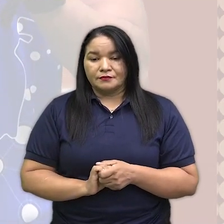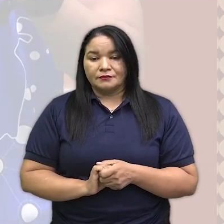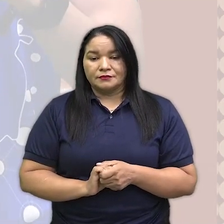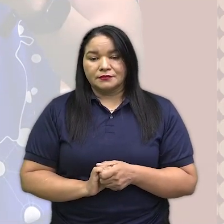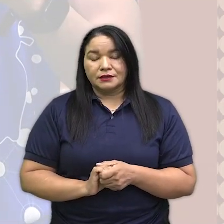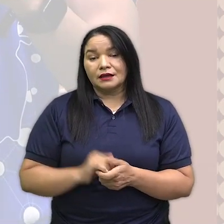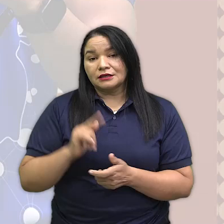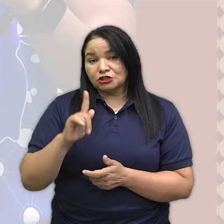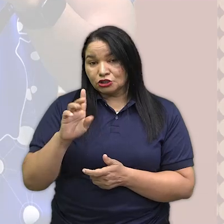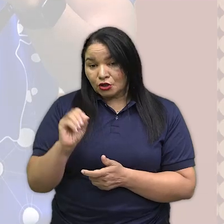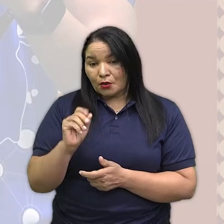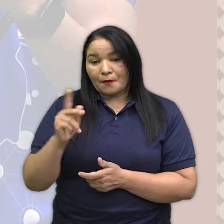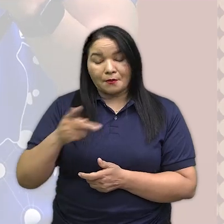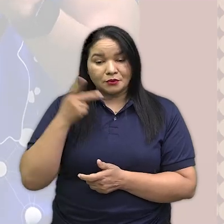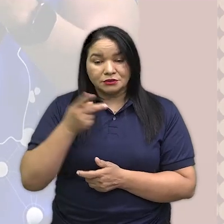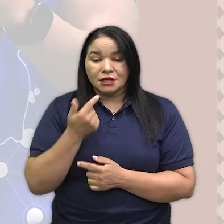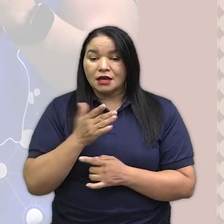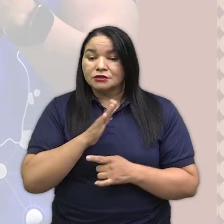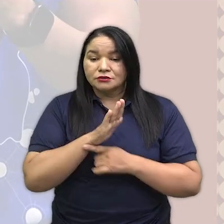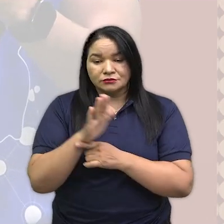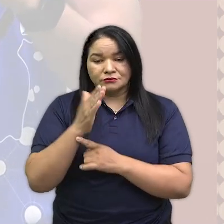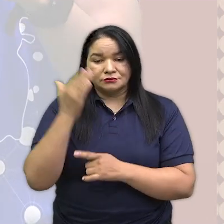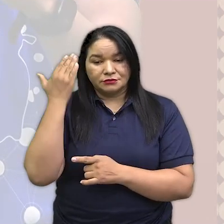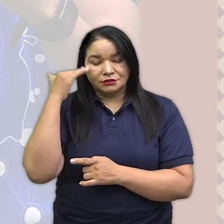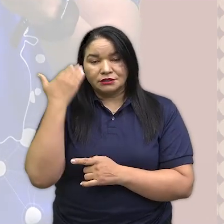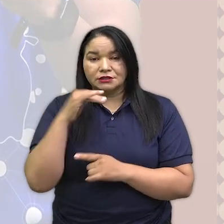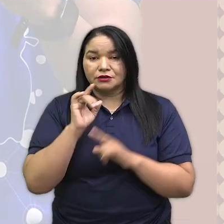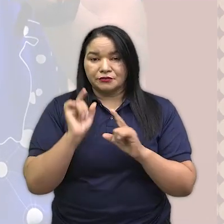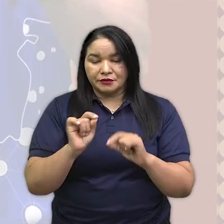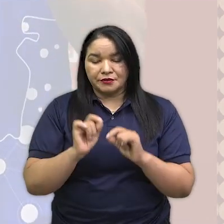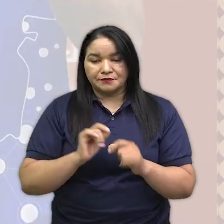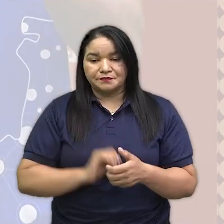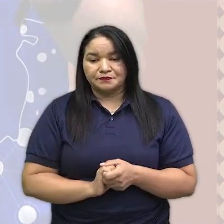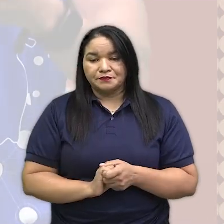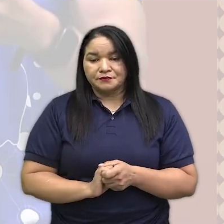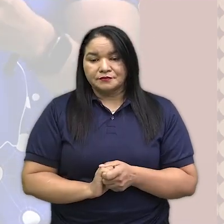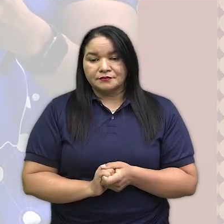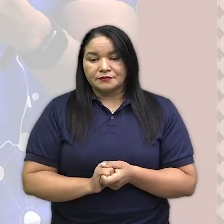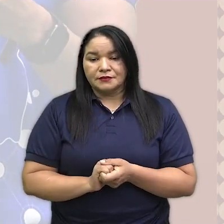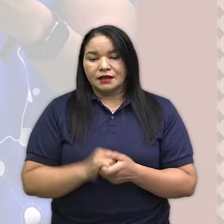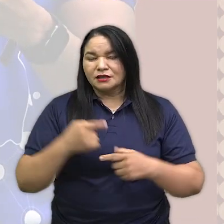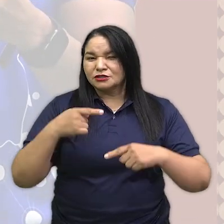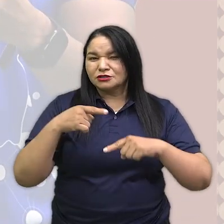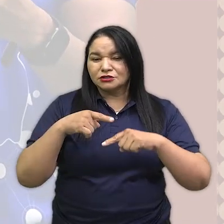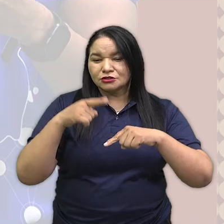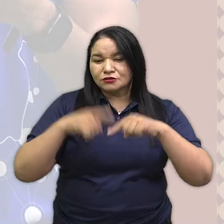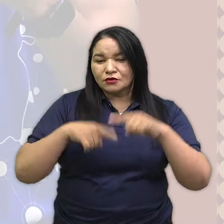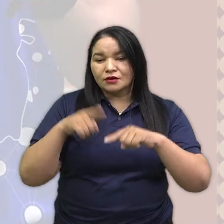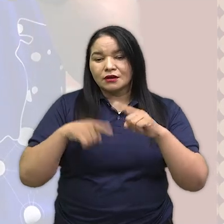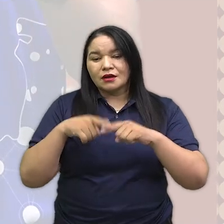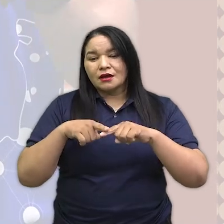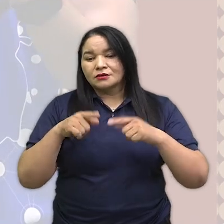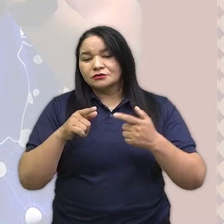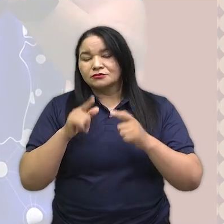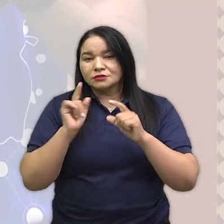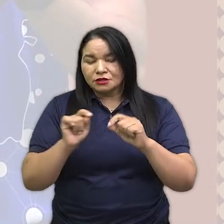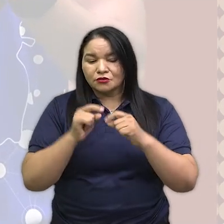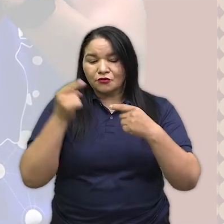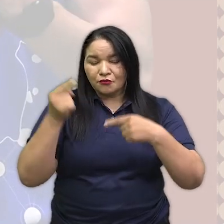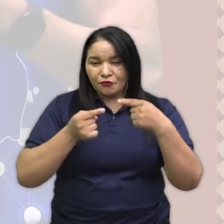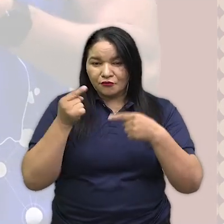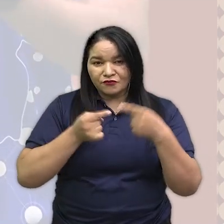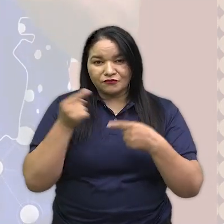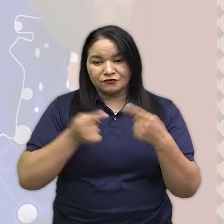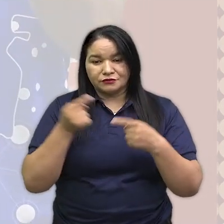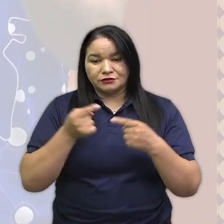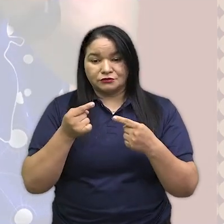da geopolítica ajudar a gente a entender as causas e dinâmica dos conflitos internacionais. Então, se você quer entender